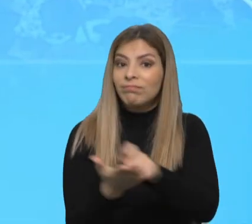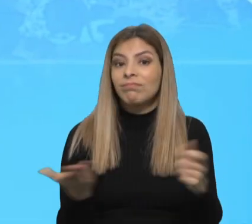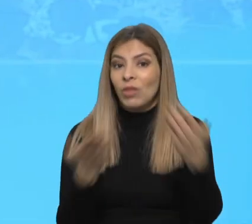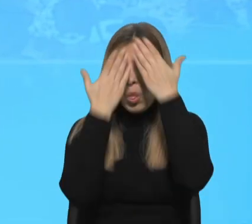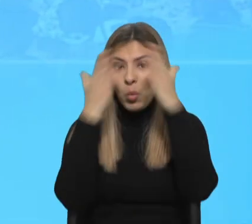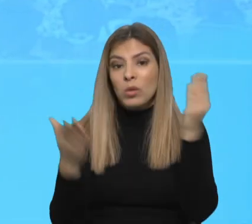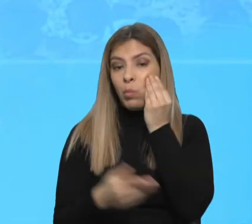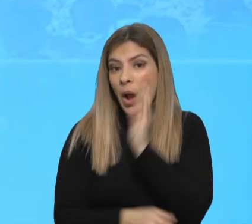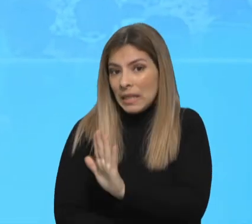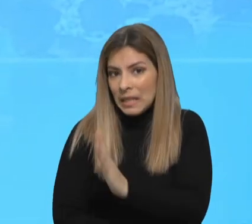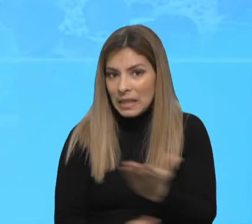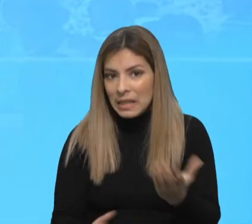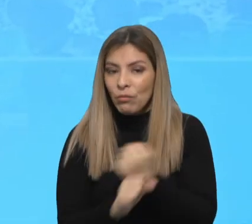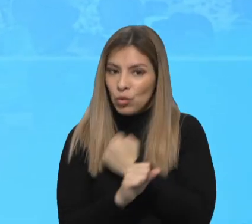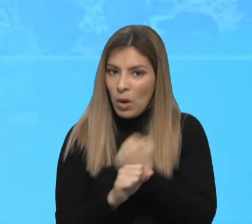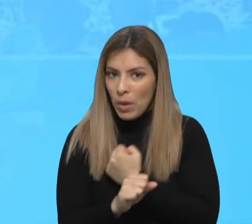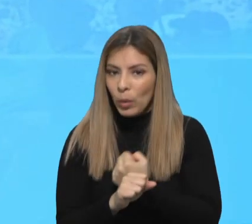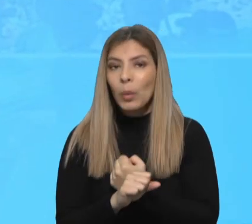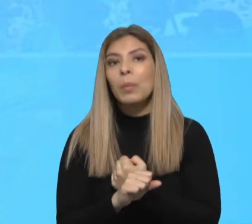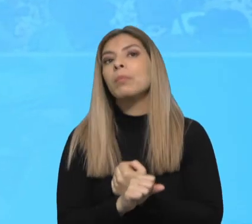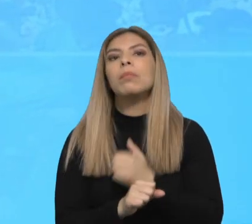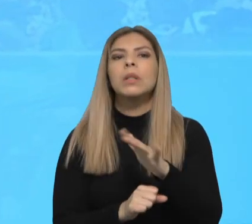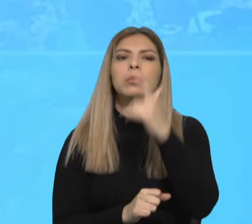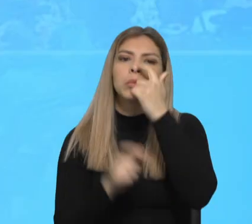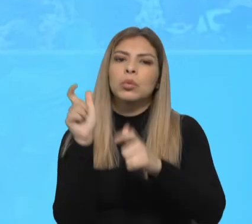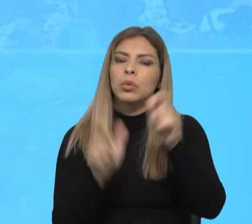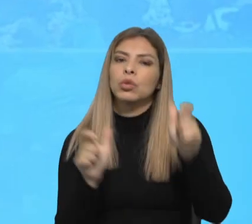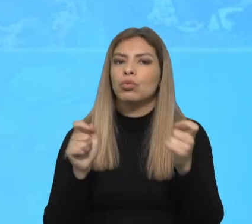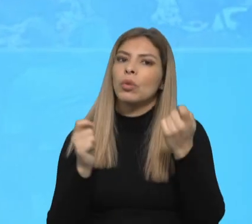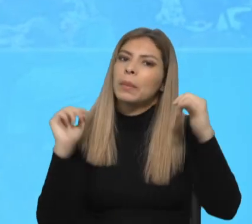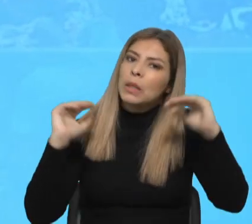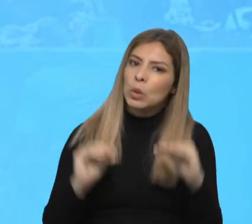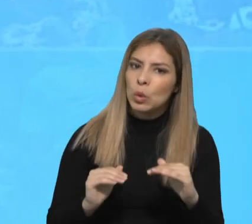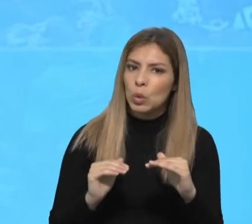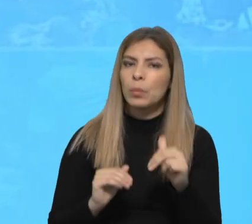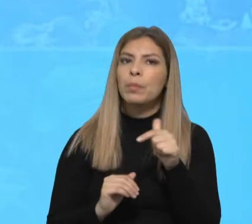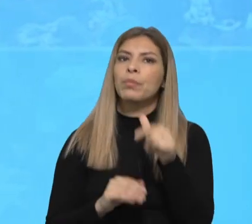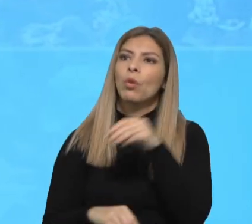funciona. Se cada vez menos pessoas votarem, isto